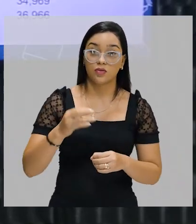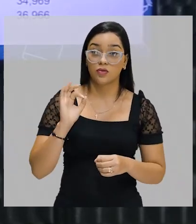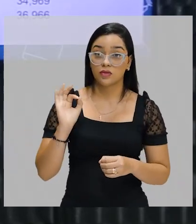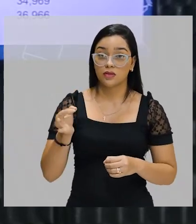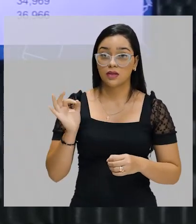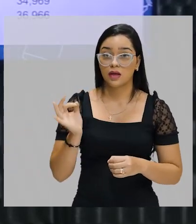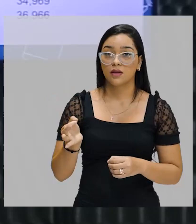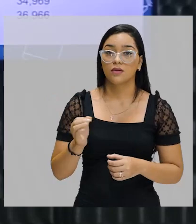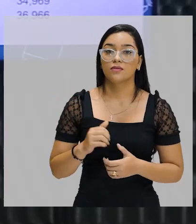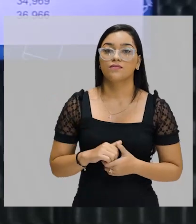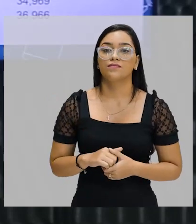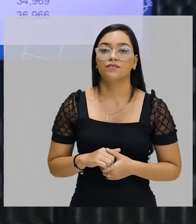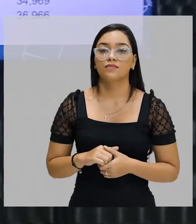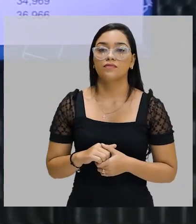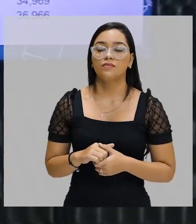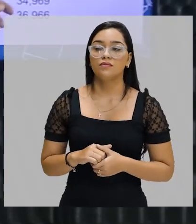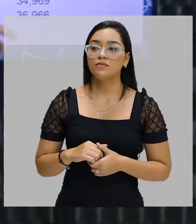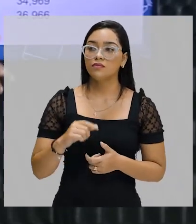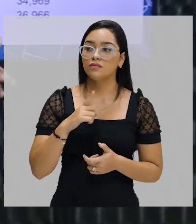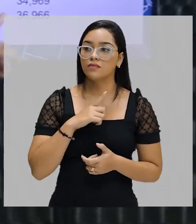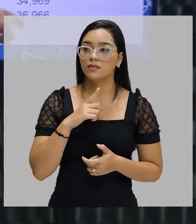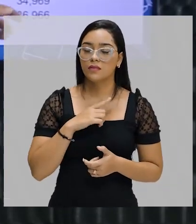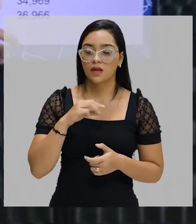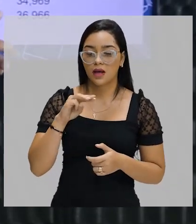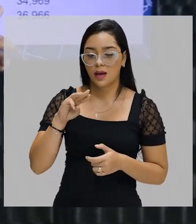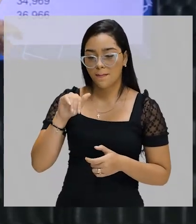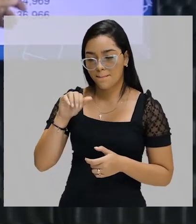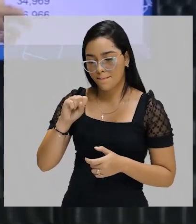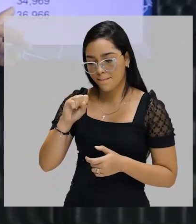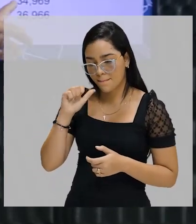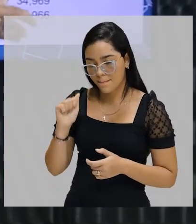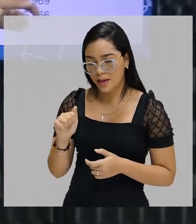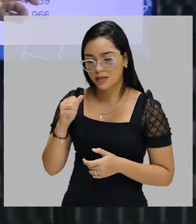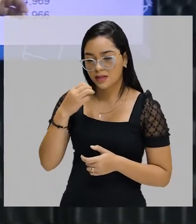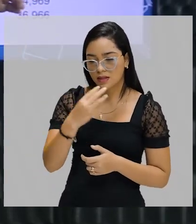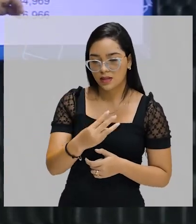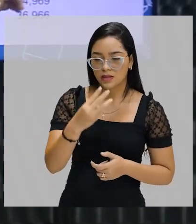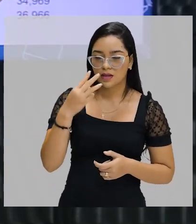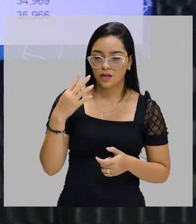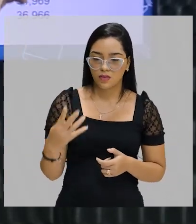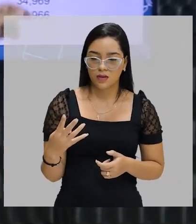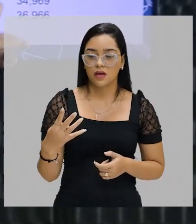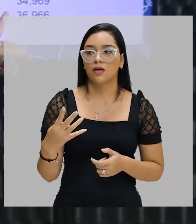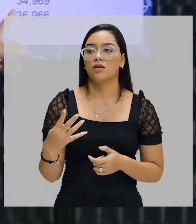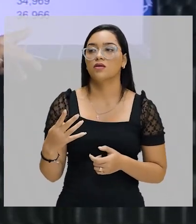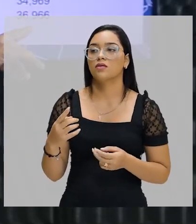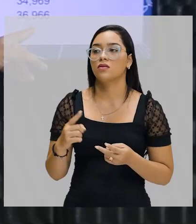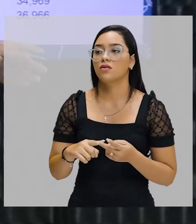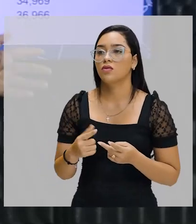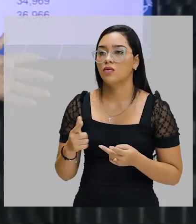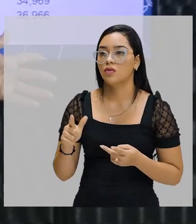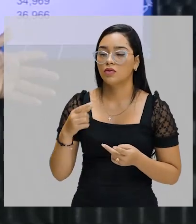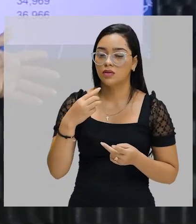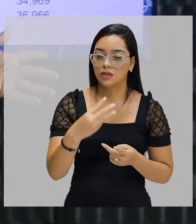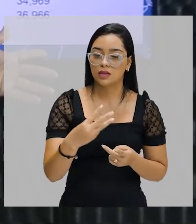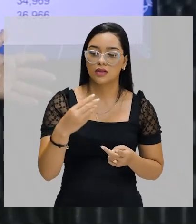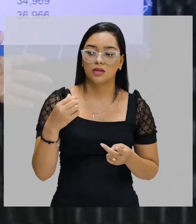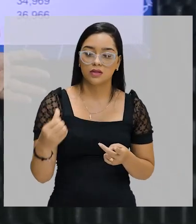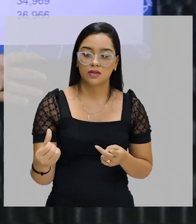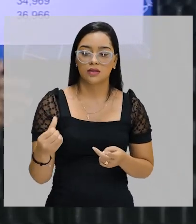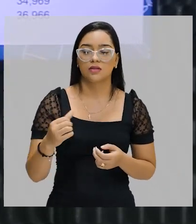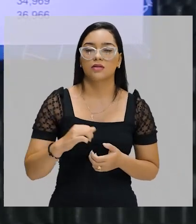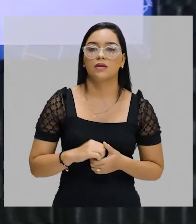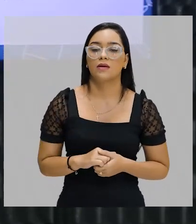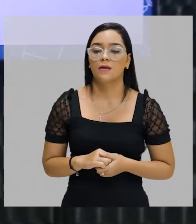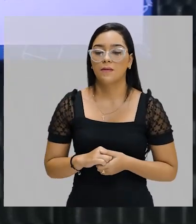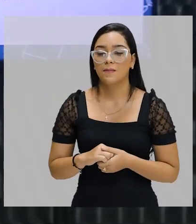certo? Ok? Ó, olha a sua massa relativa. 34, não é? E do outro é 36, é um pouco